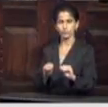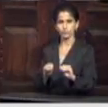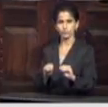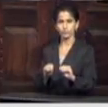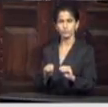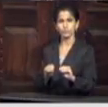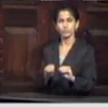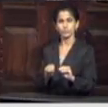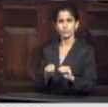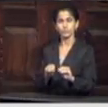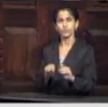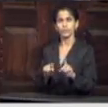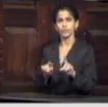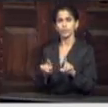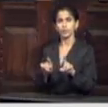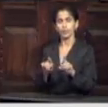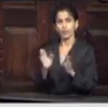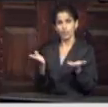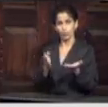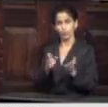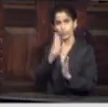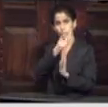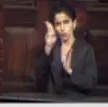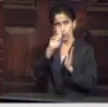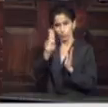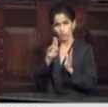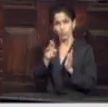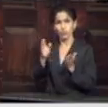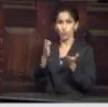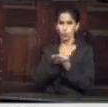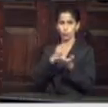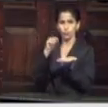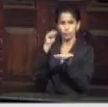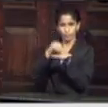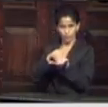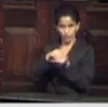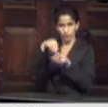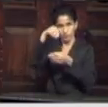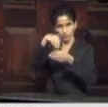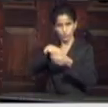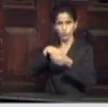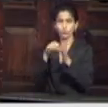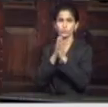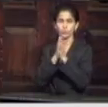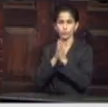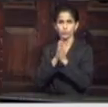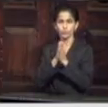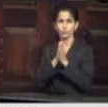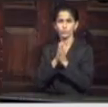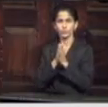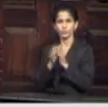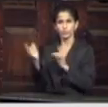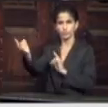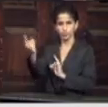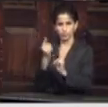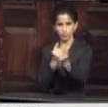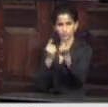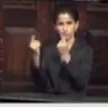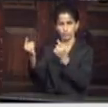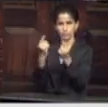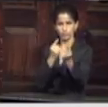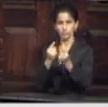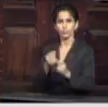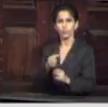e vai fazer a chamada nominal. Aqueles que não votaram, por favor, se dirijam